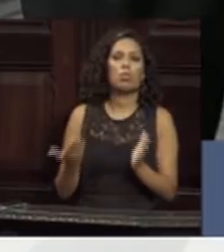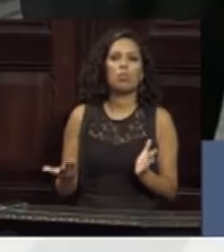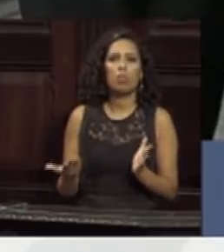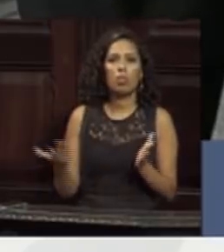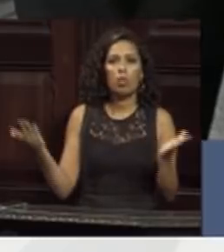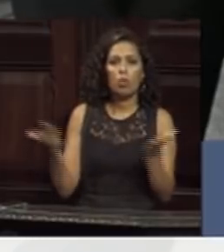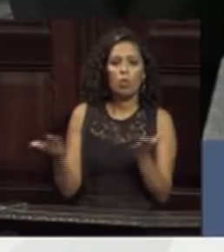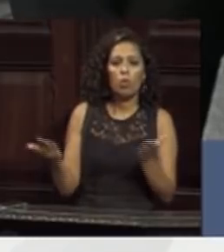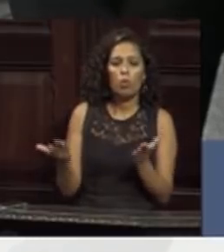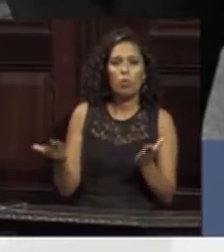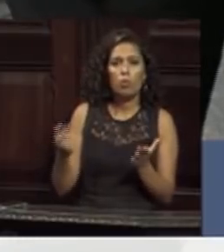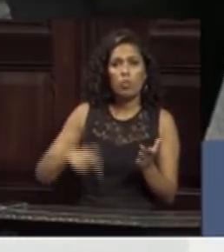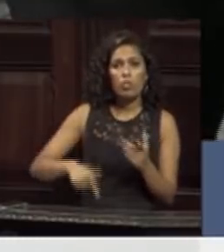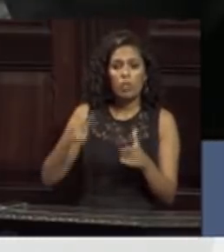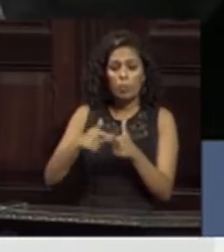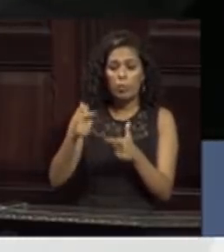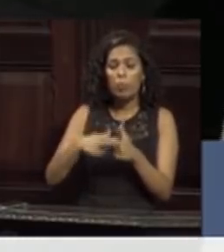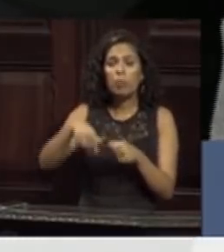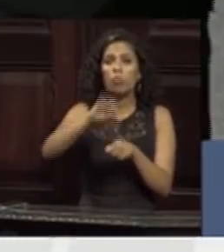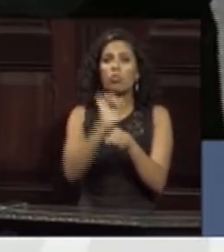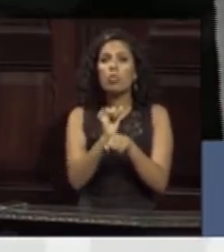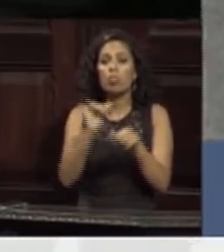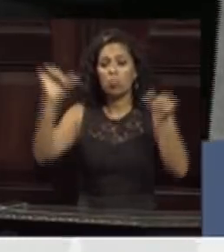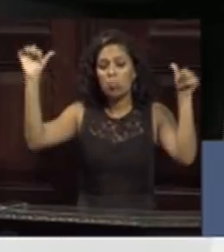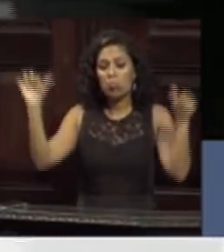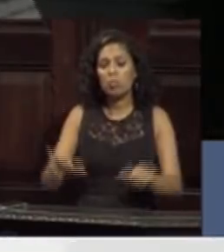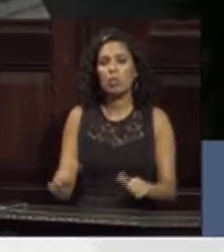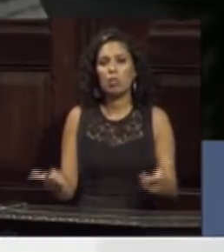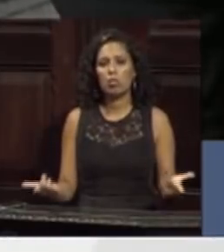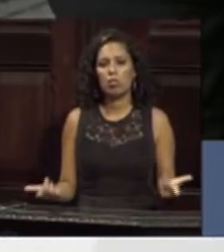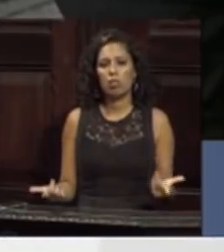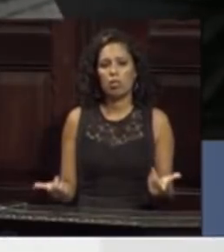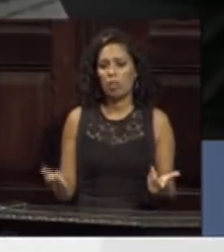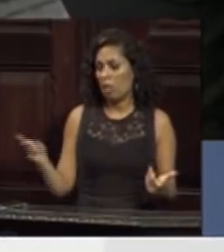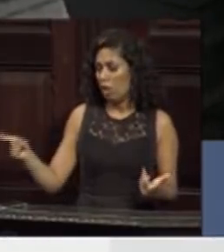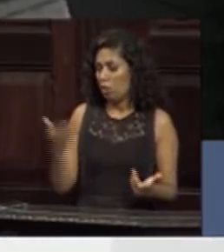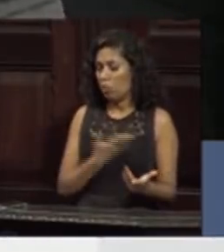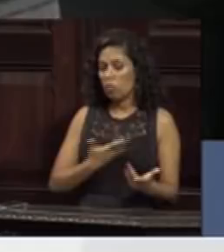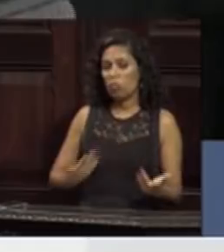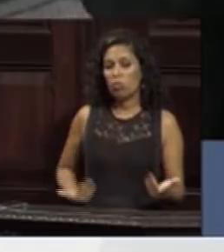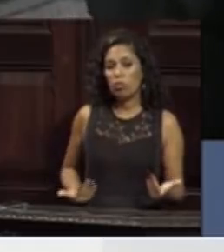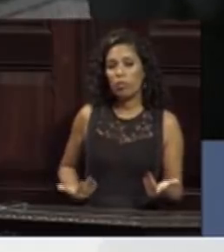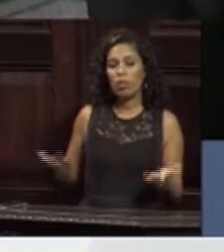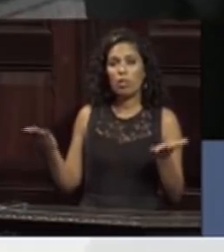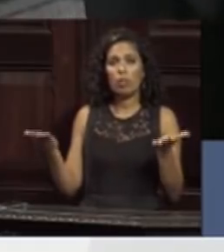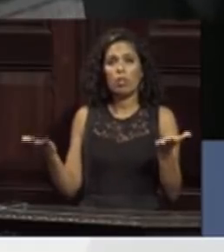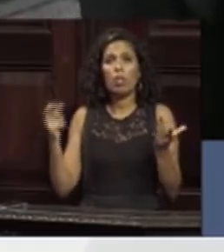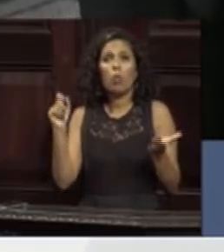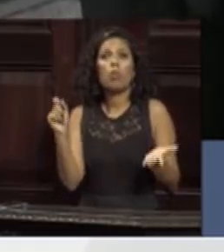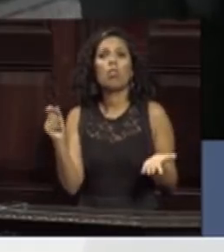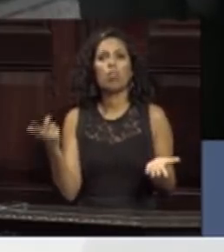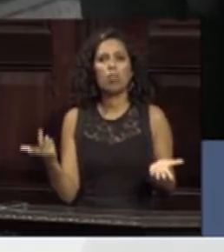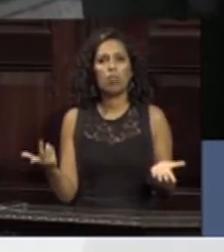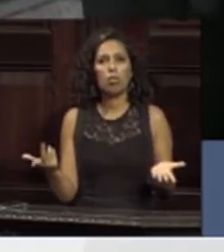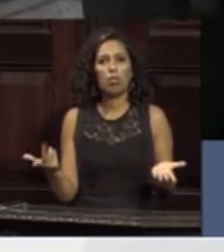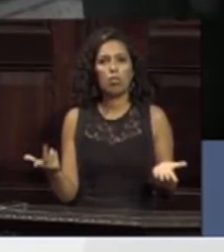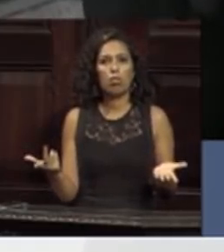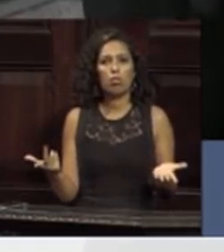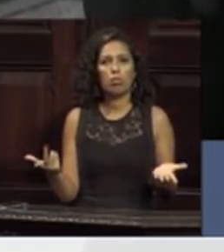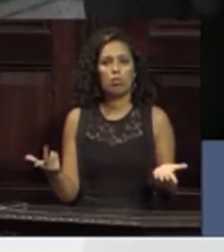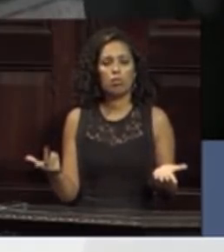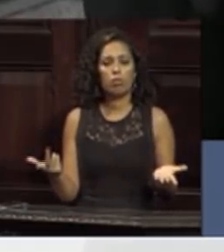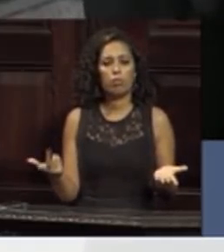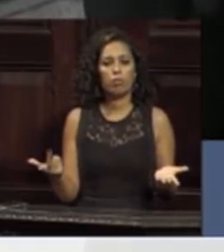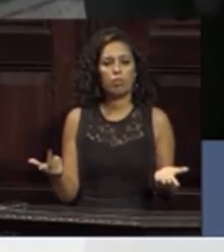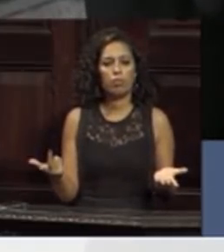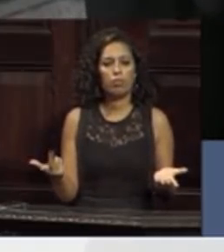regime de recuperação fiscal. O que esse governo lambão quer É um cheque em branco. Olha, a gente deixa